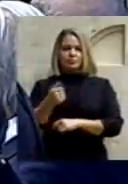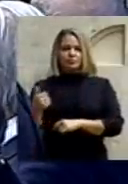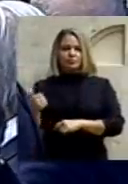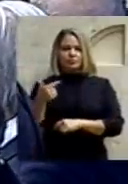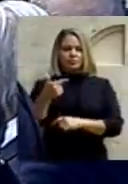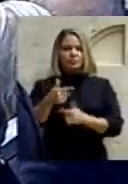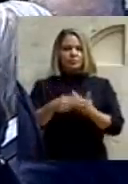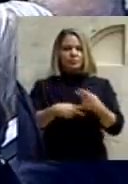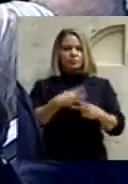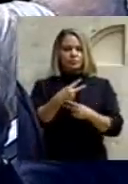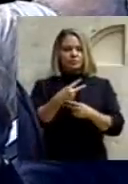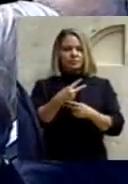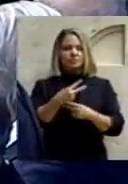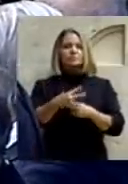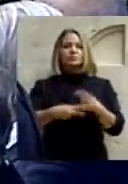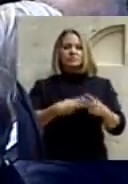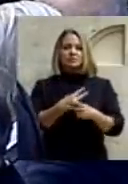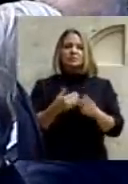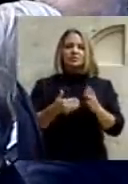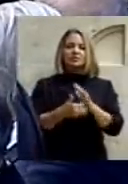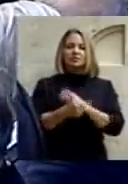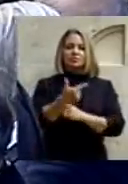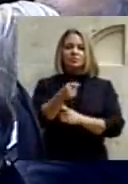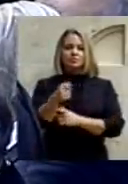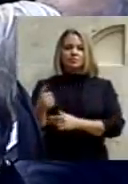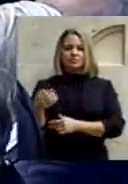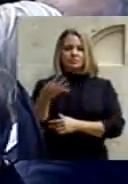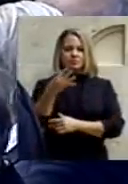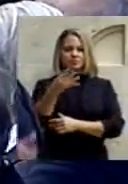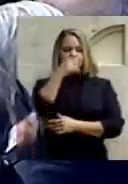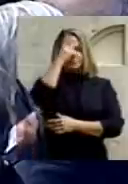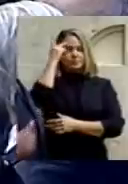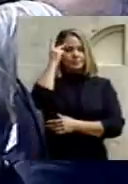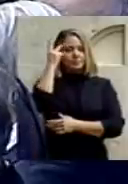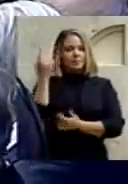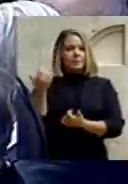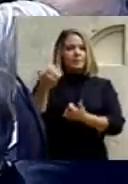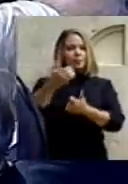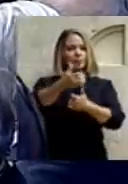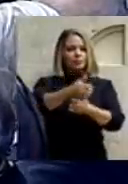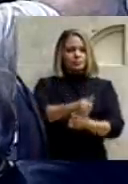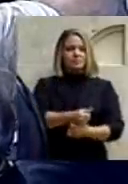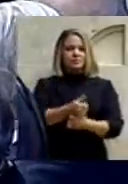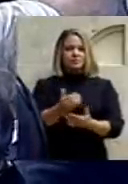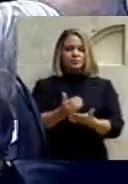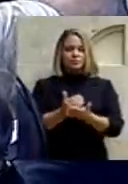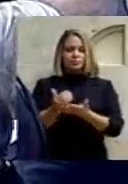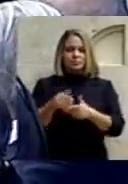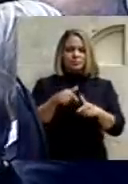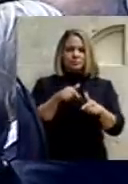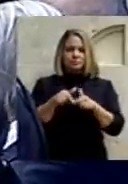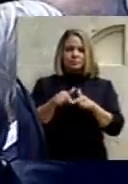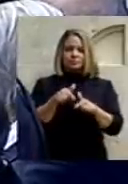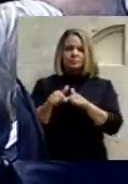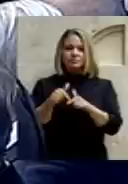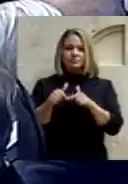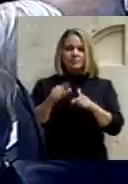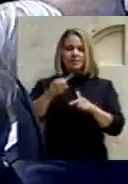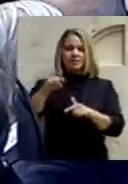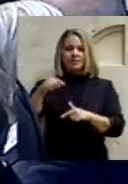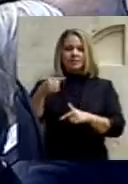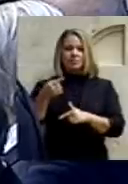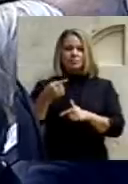2012 a 2014. Sua Excelência tomou posse e entrou em exercício